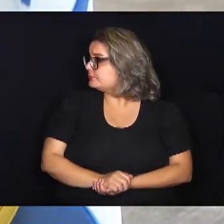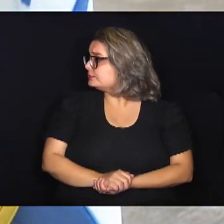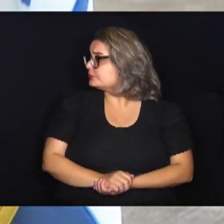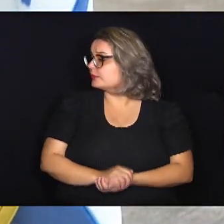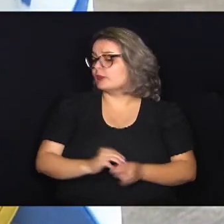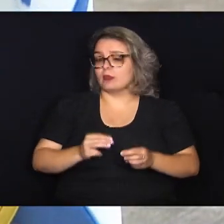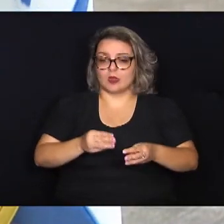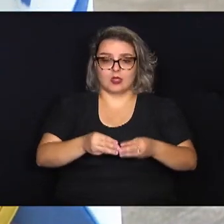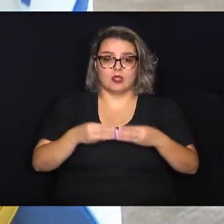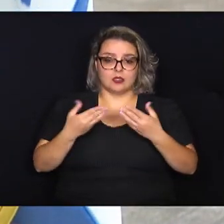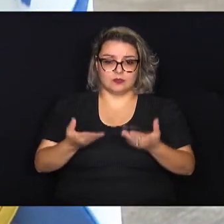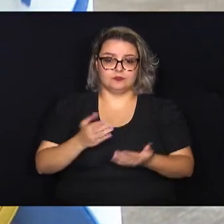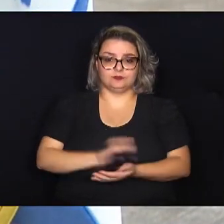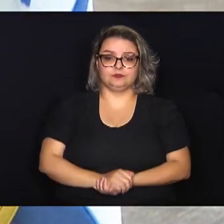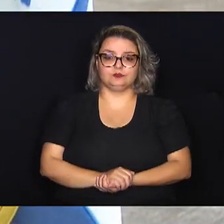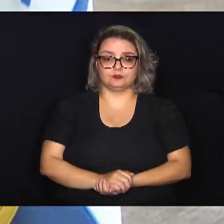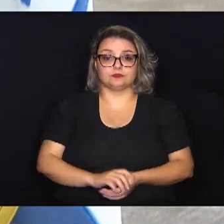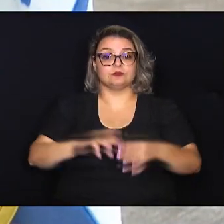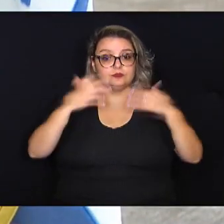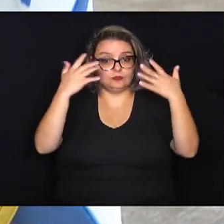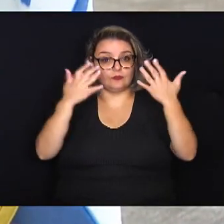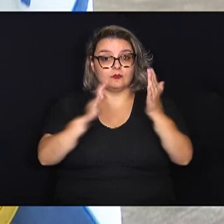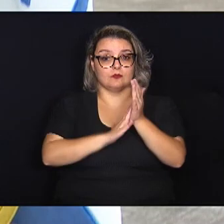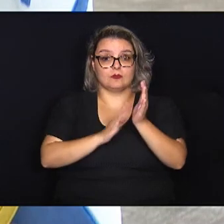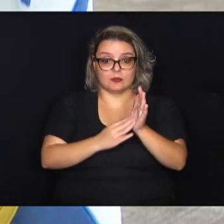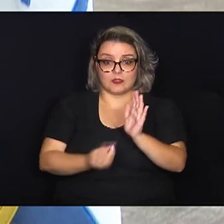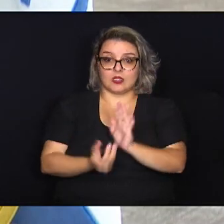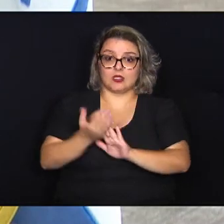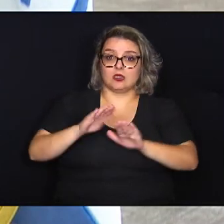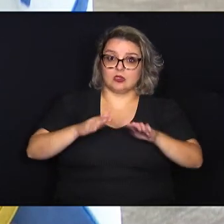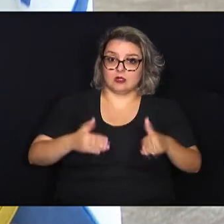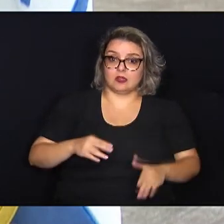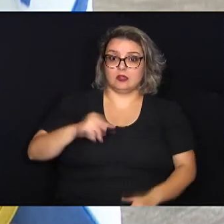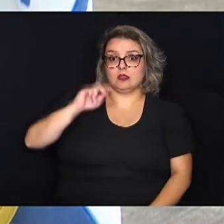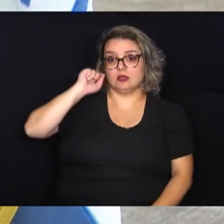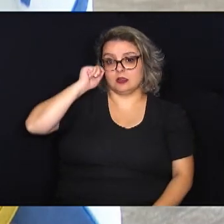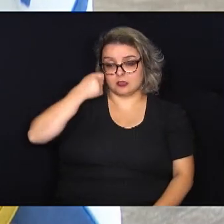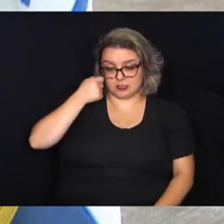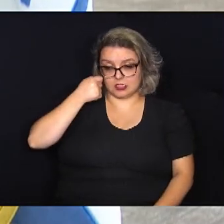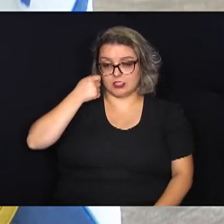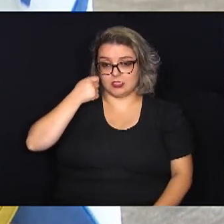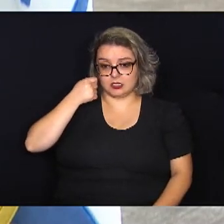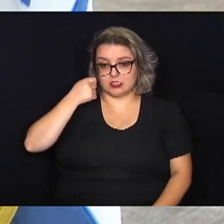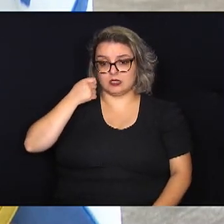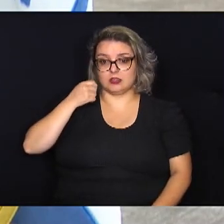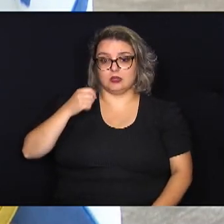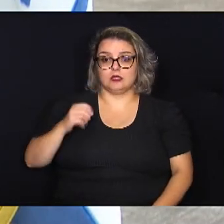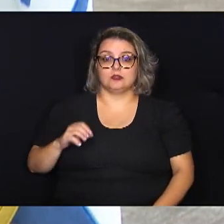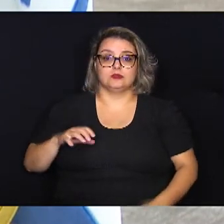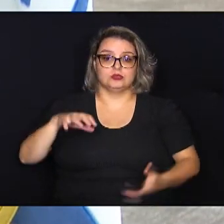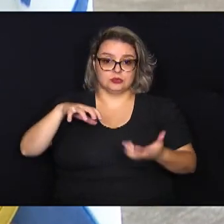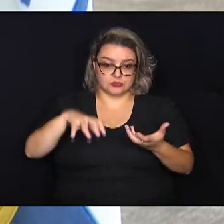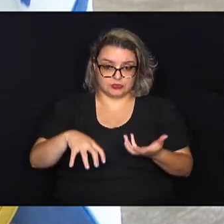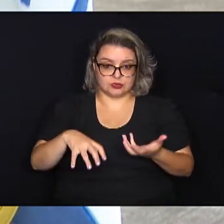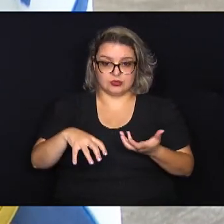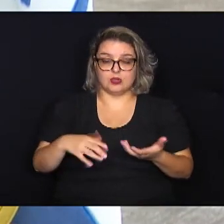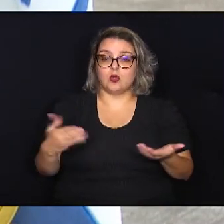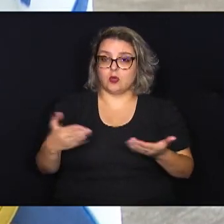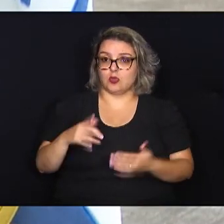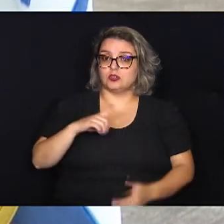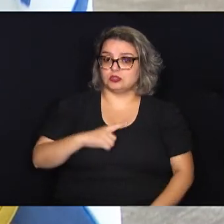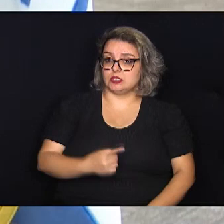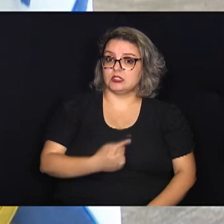ela parabeniza, a criação da bancada negra no Congresso. A gente tem hoje